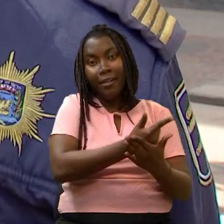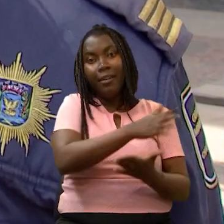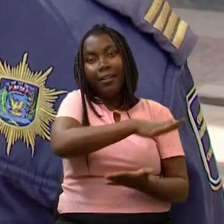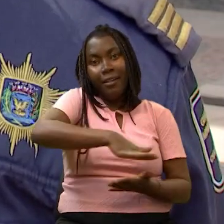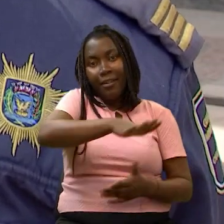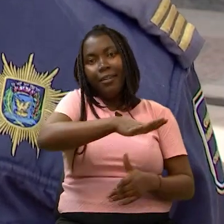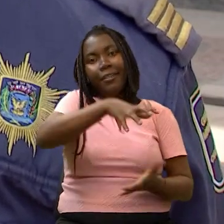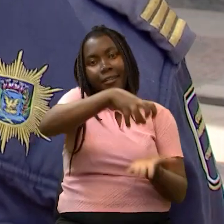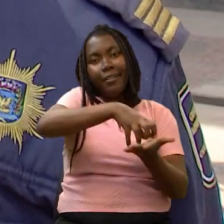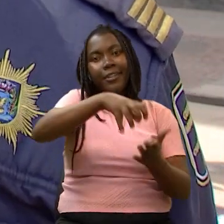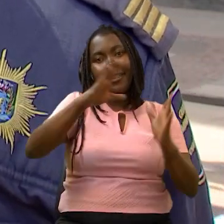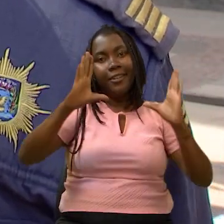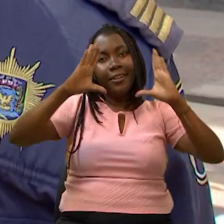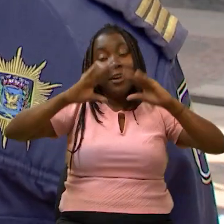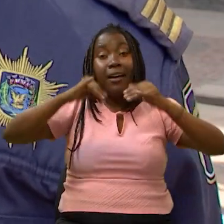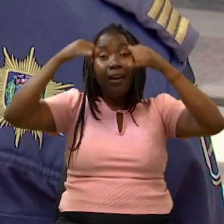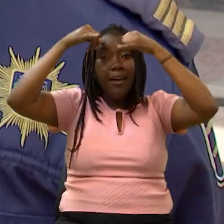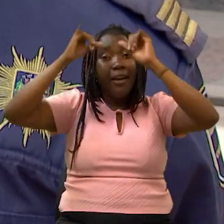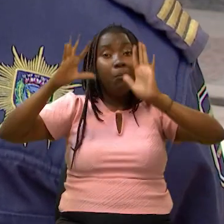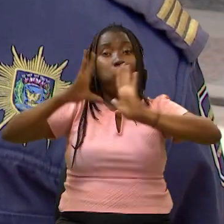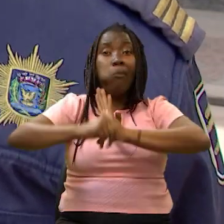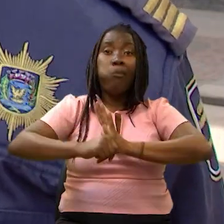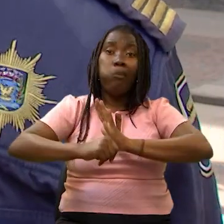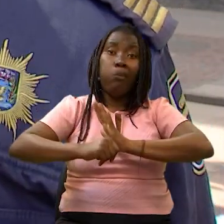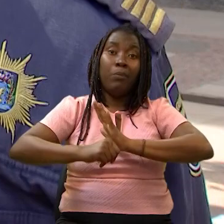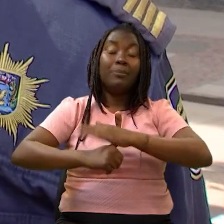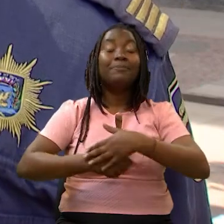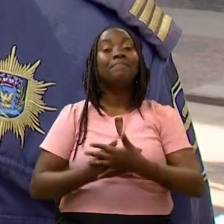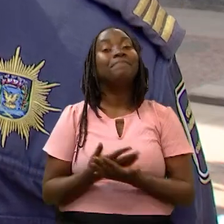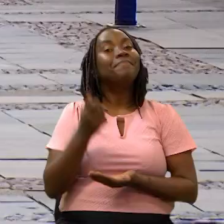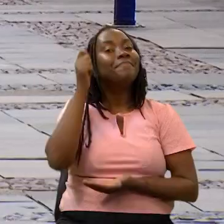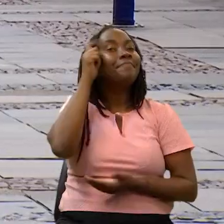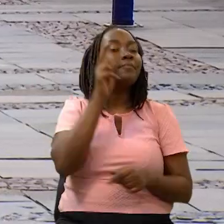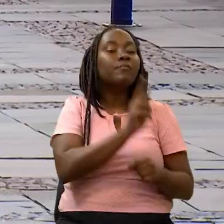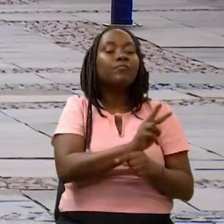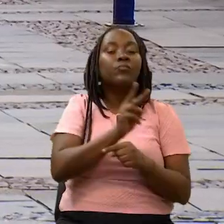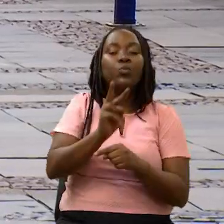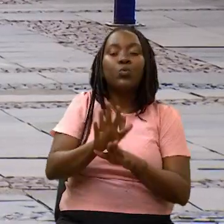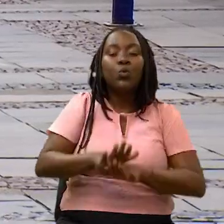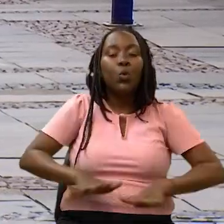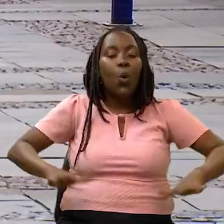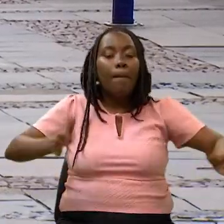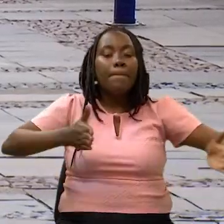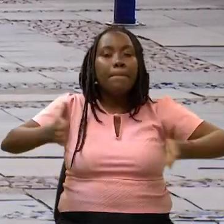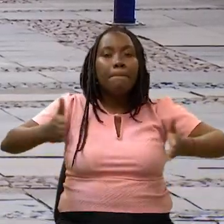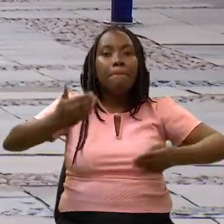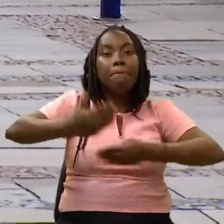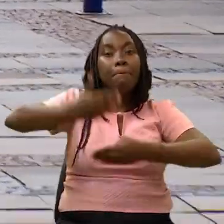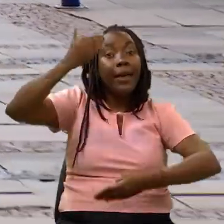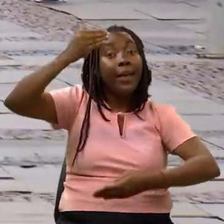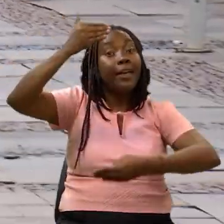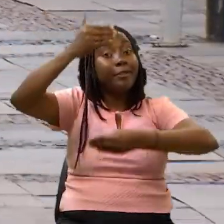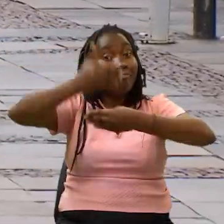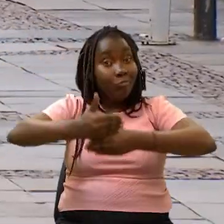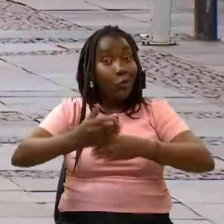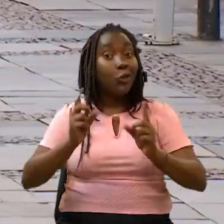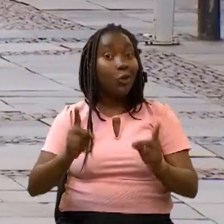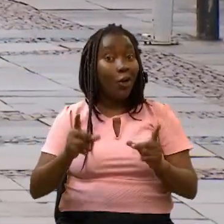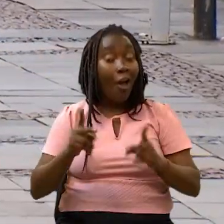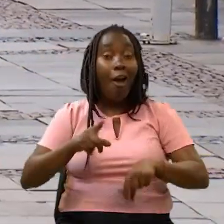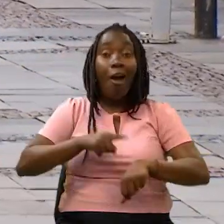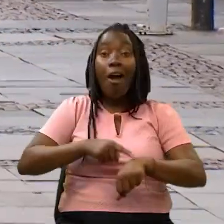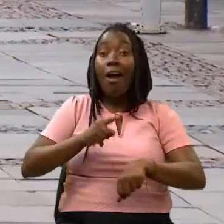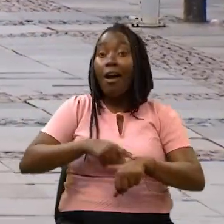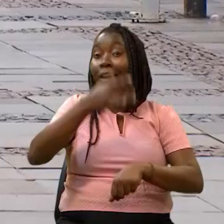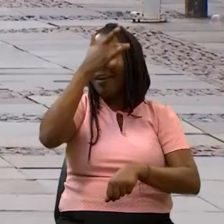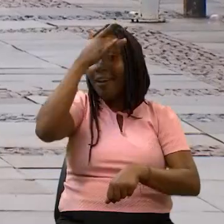compra na área central à noite para evitar que os furtos ocorressem. A ideia é patrulhar em todo o período de abertura e fechamento